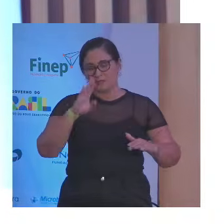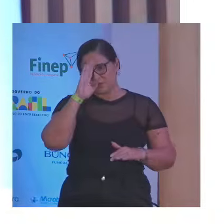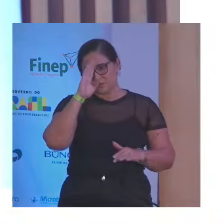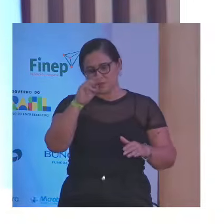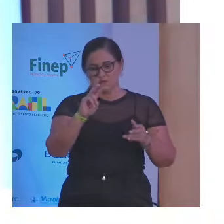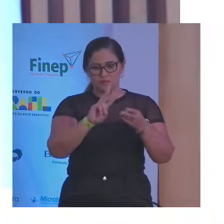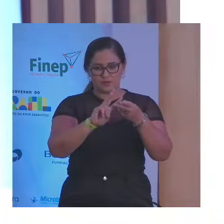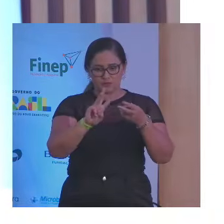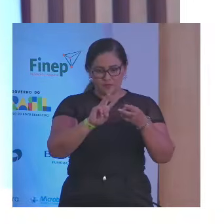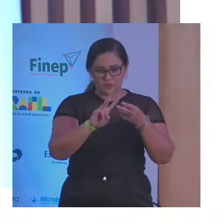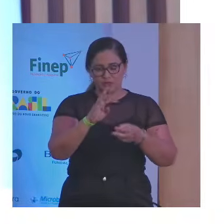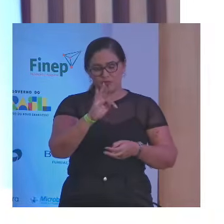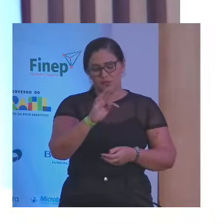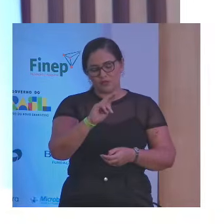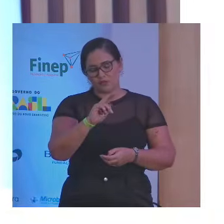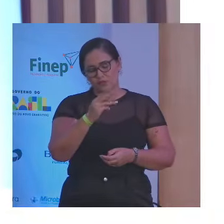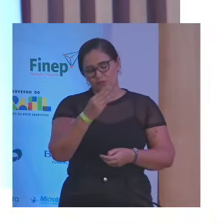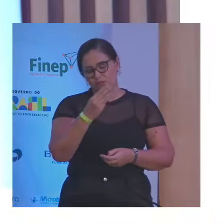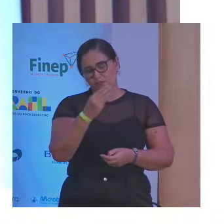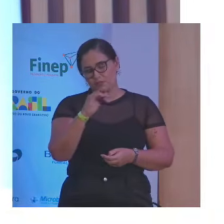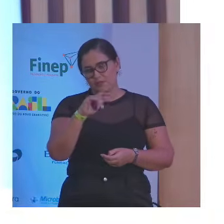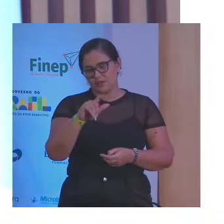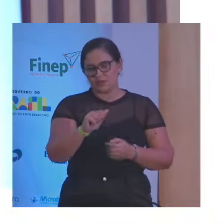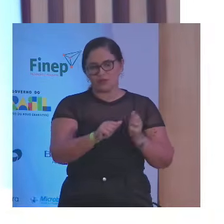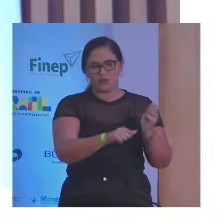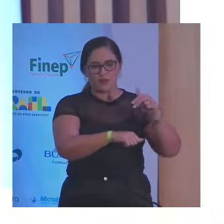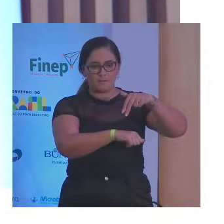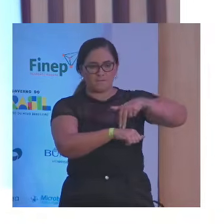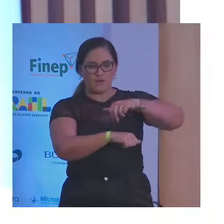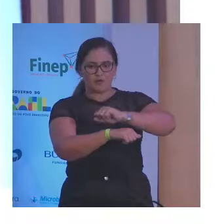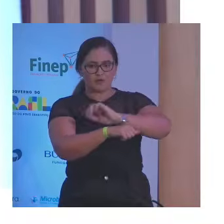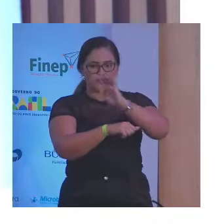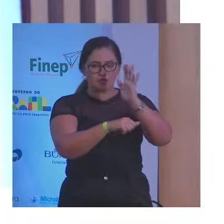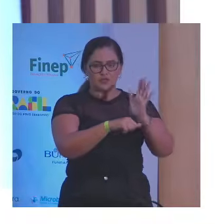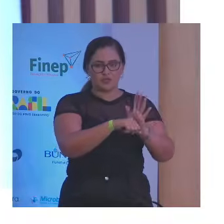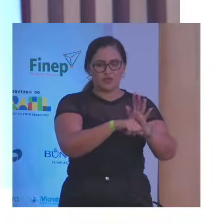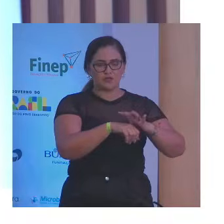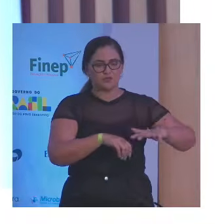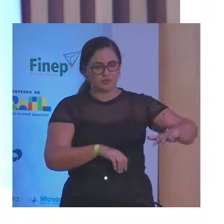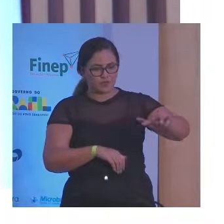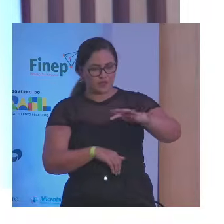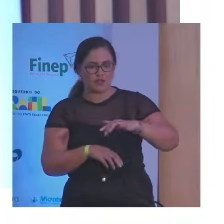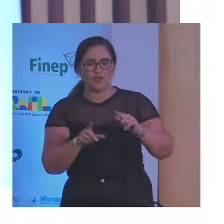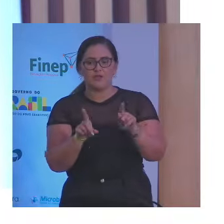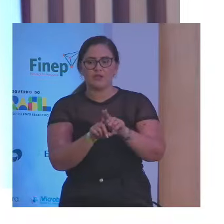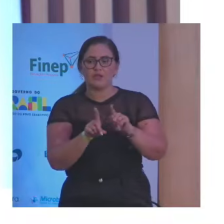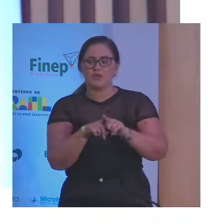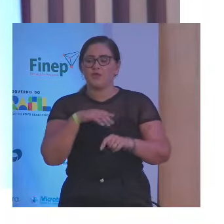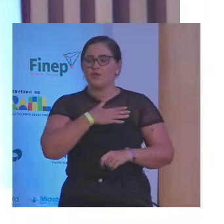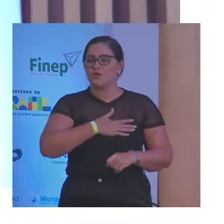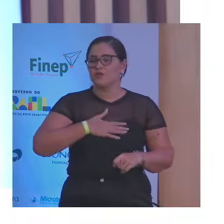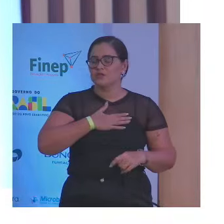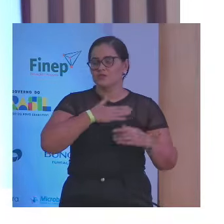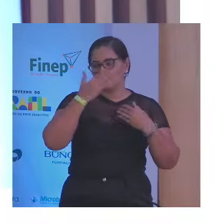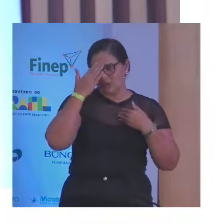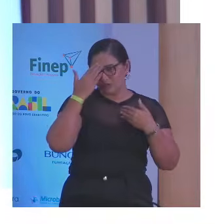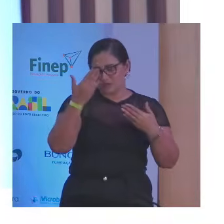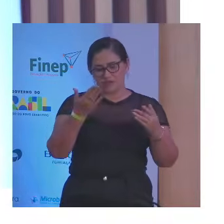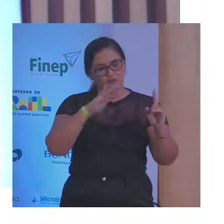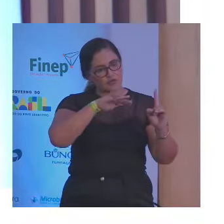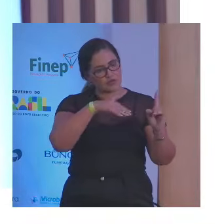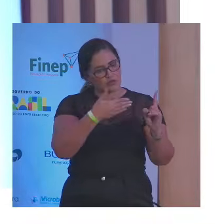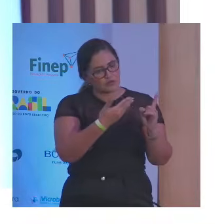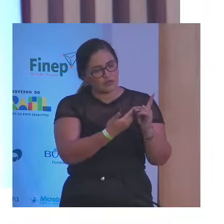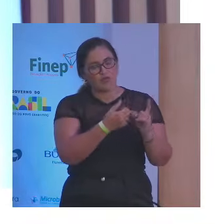tupinambás e os temiminós, povos originários do nosso litoral. Eu também gostaria de agradecer e prestar homenagem